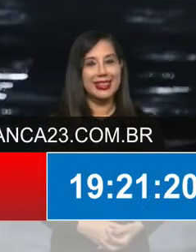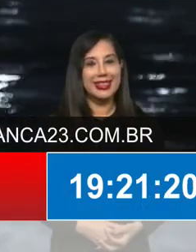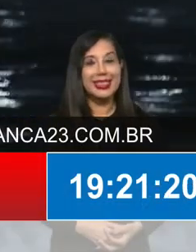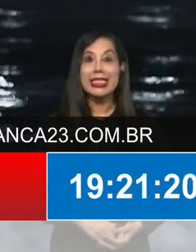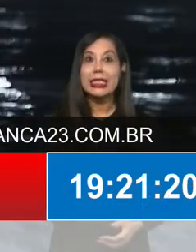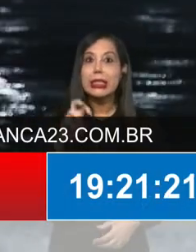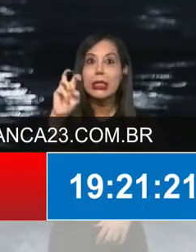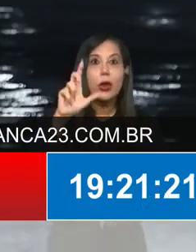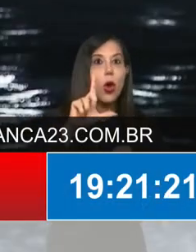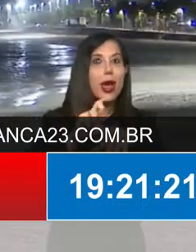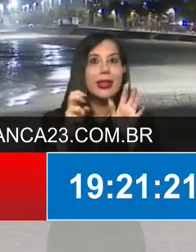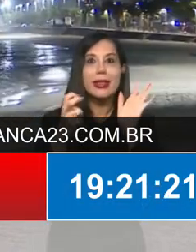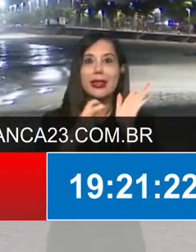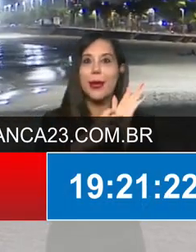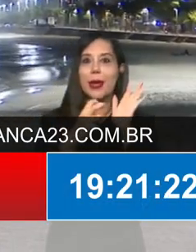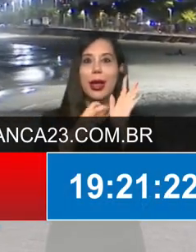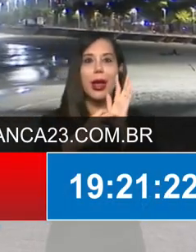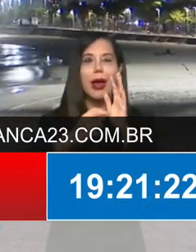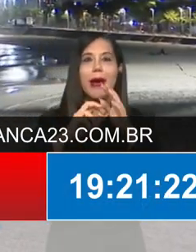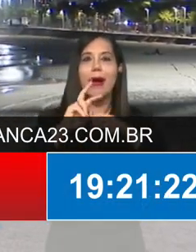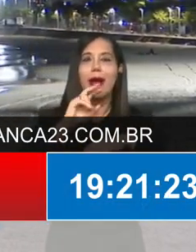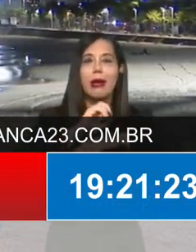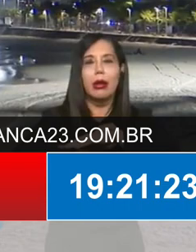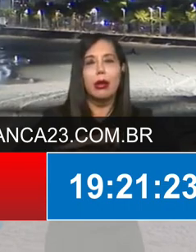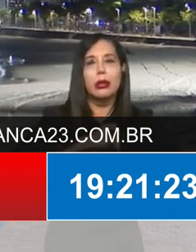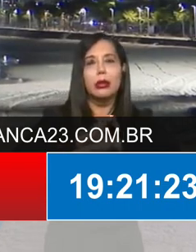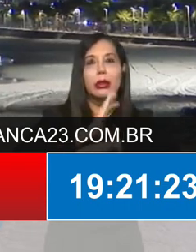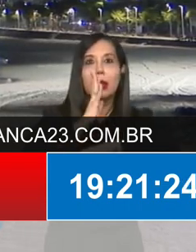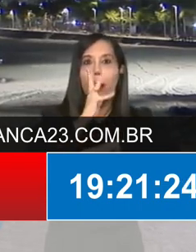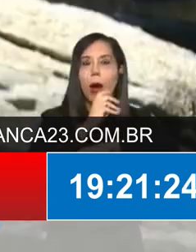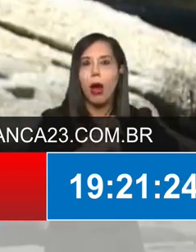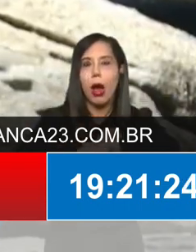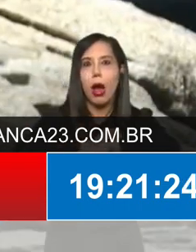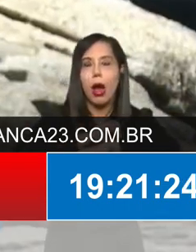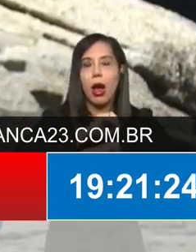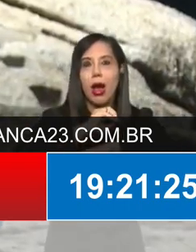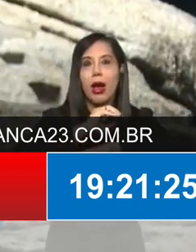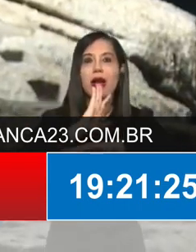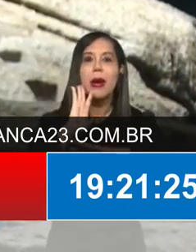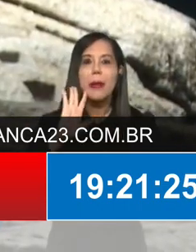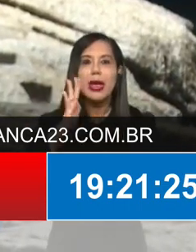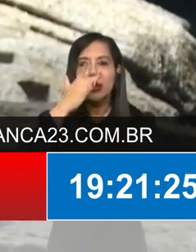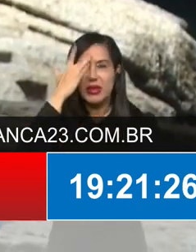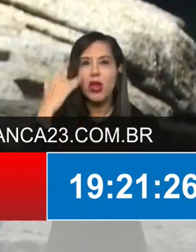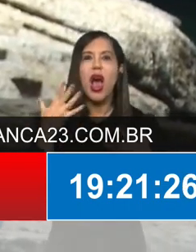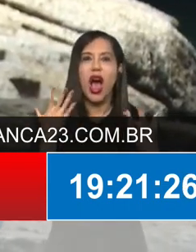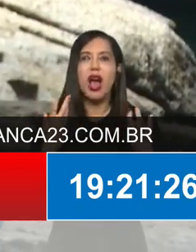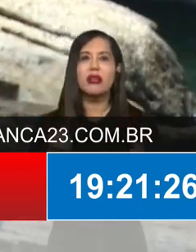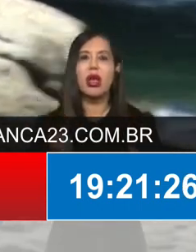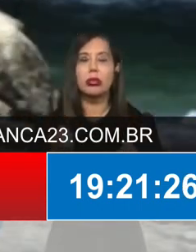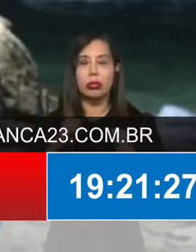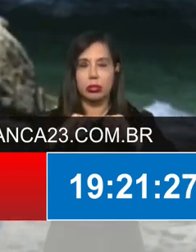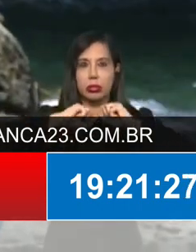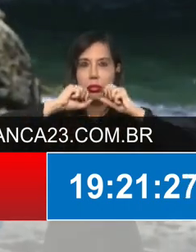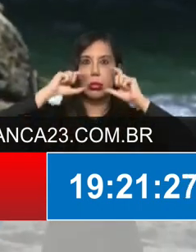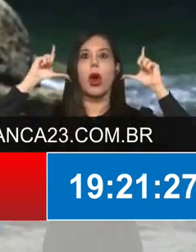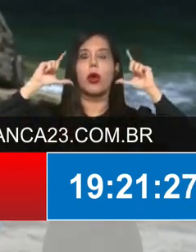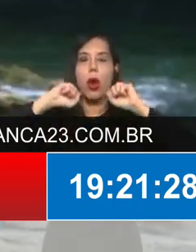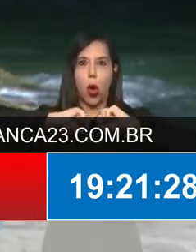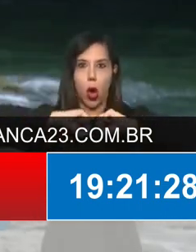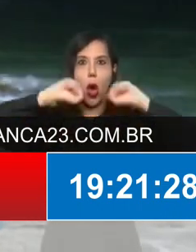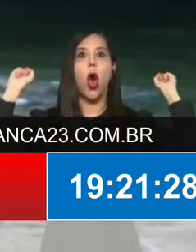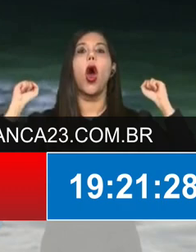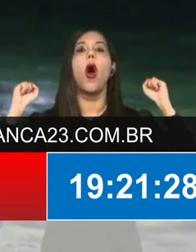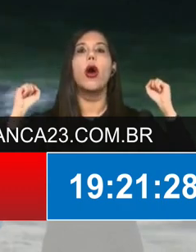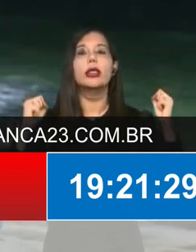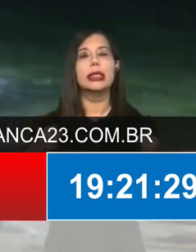Cinco horas da manhã. O sol ainda vai demorar para aparecer. Mas tem gente que não só está acordado, como já